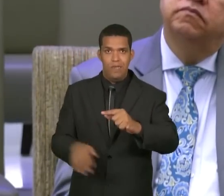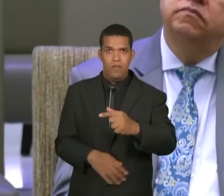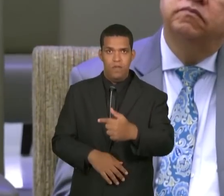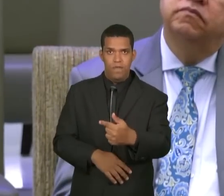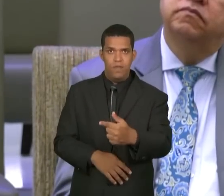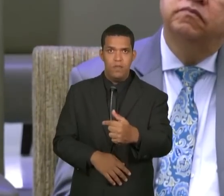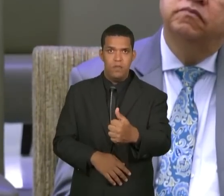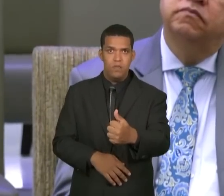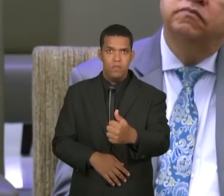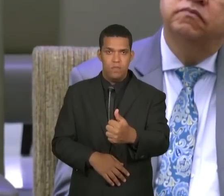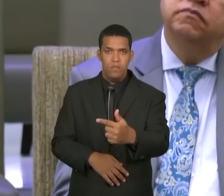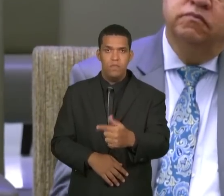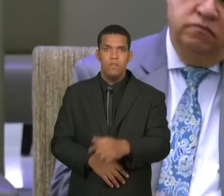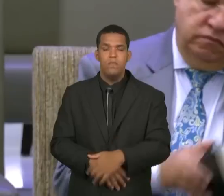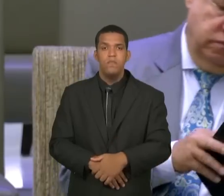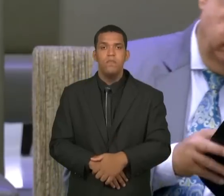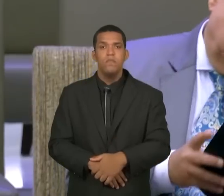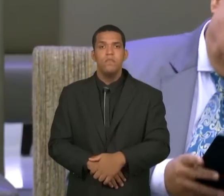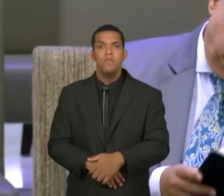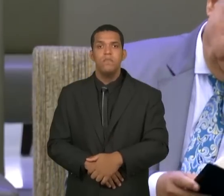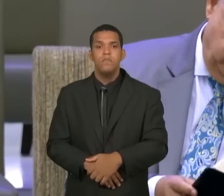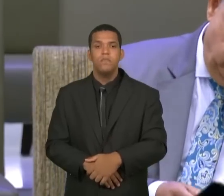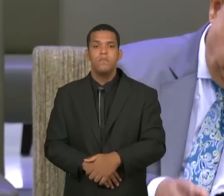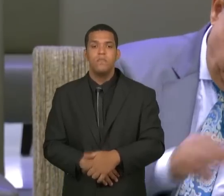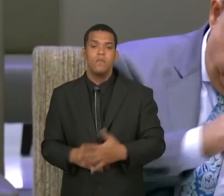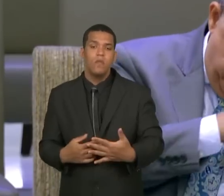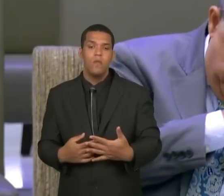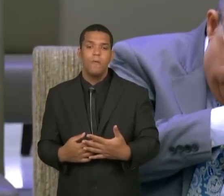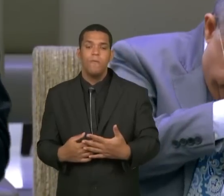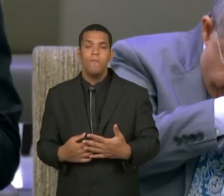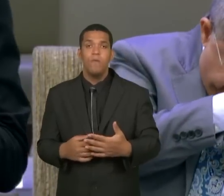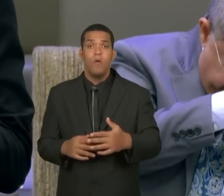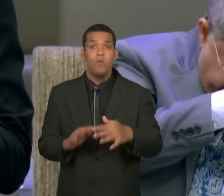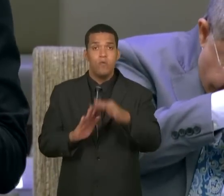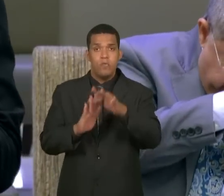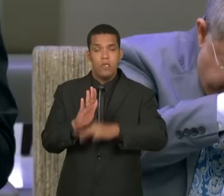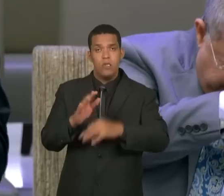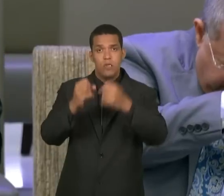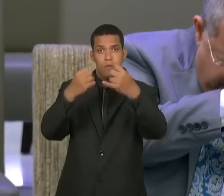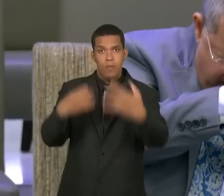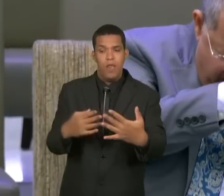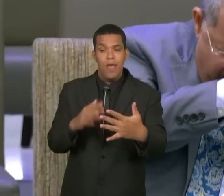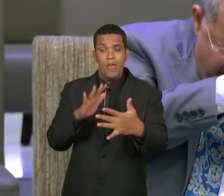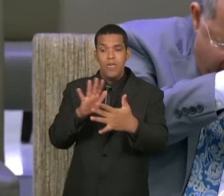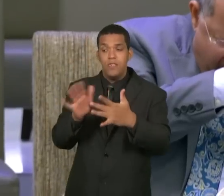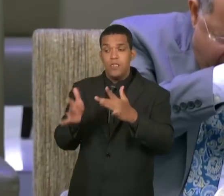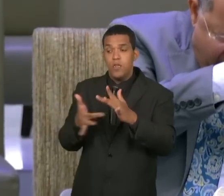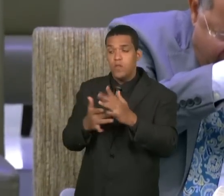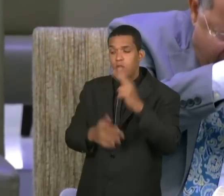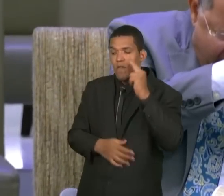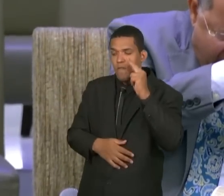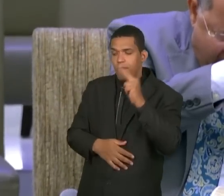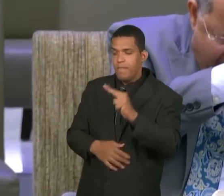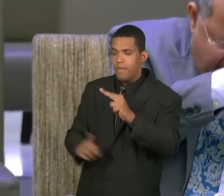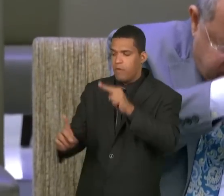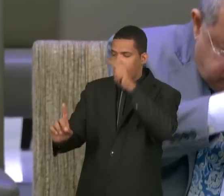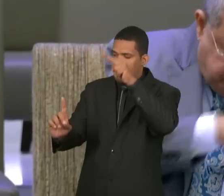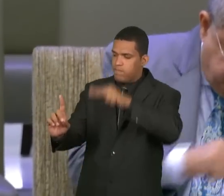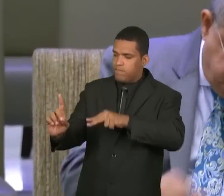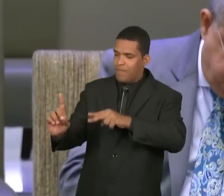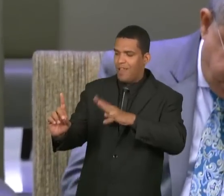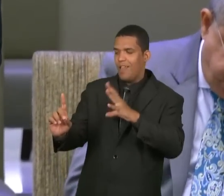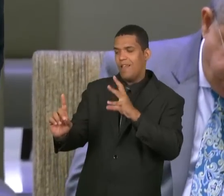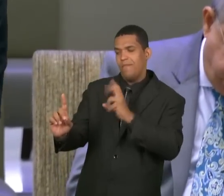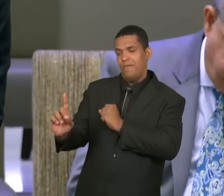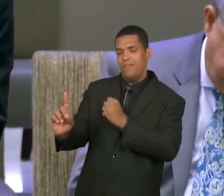21 quando o texto diz e Jesus olhando para ele com amor